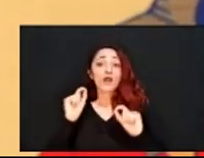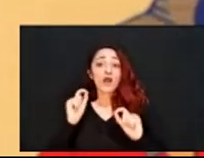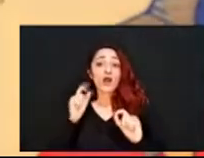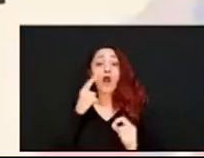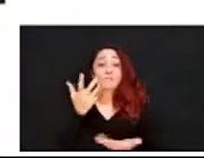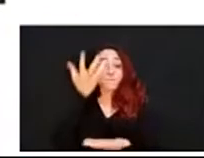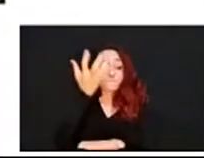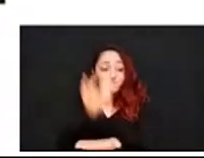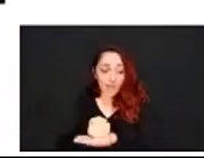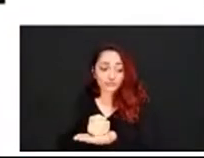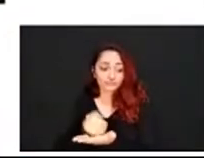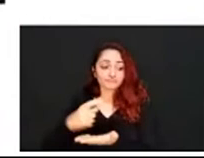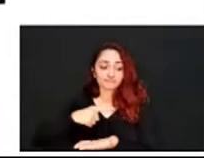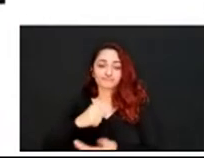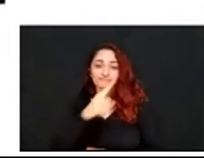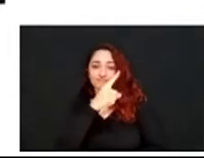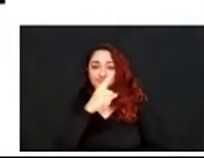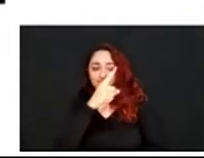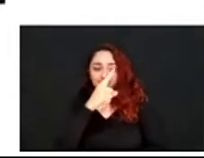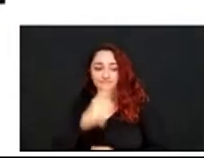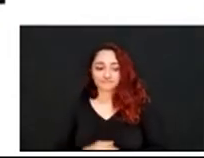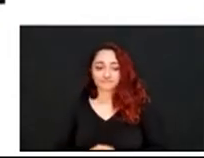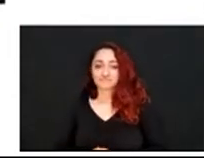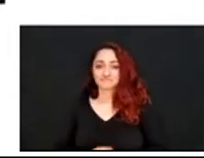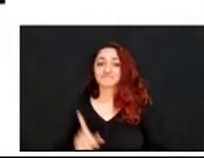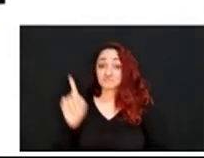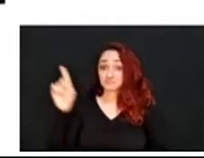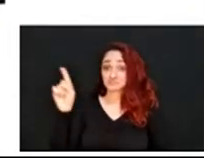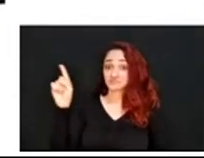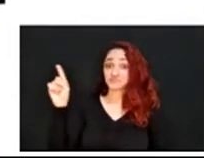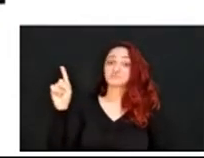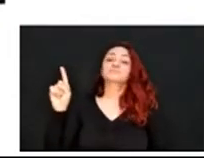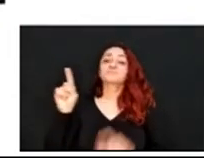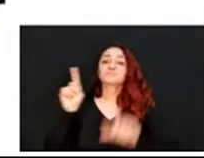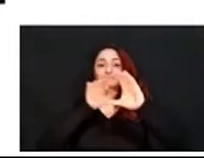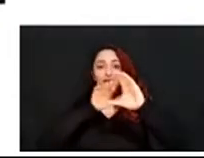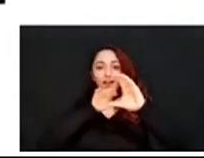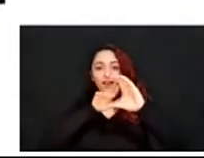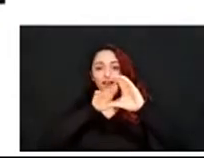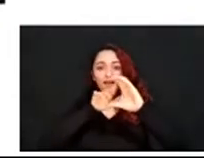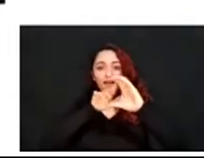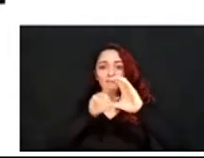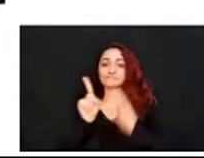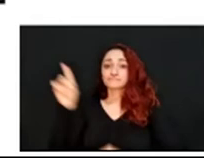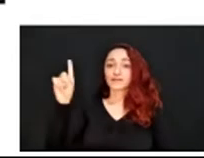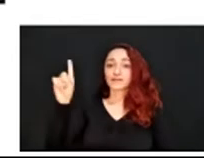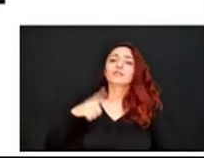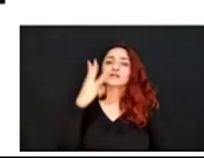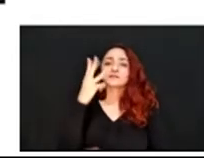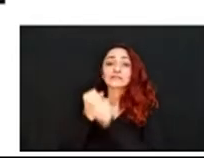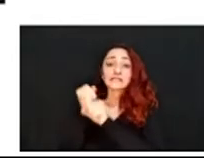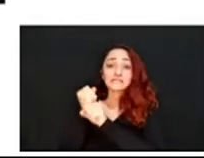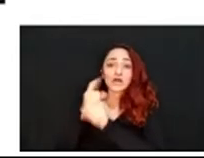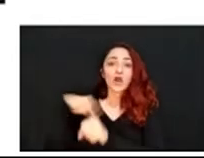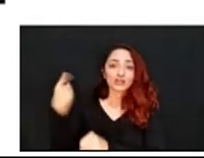o nosso relatório nós temos hoje um leva três anos a gente tem feito a a